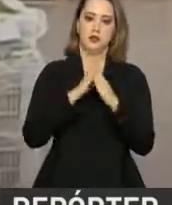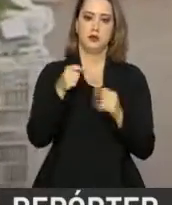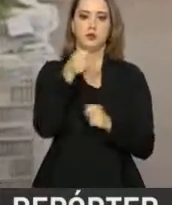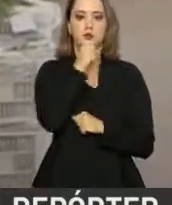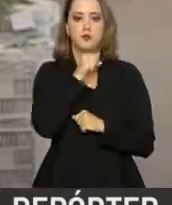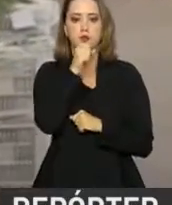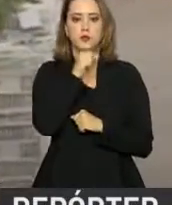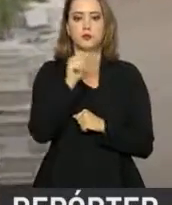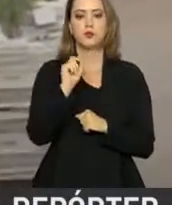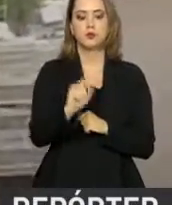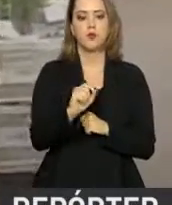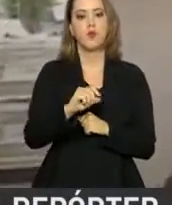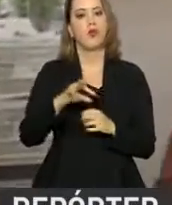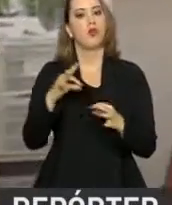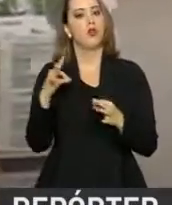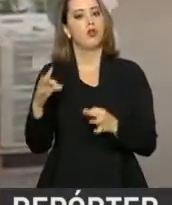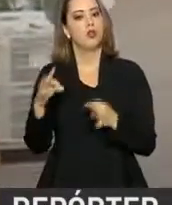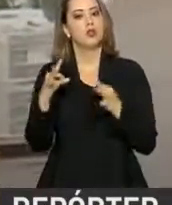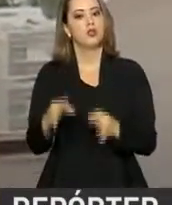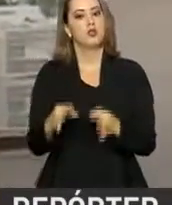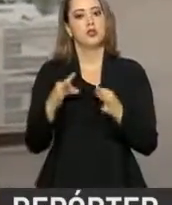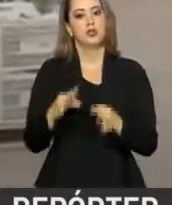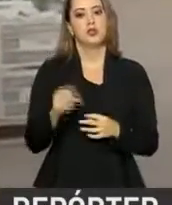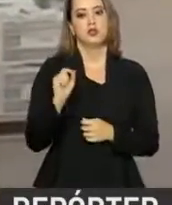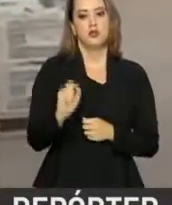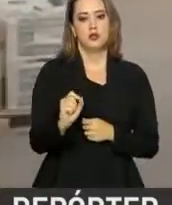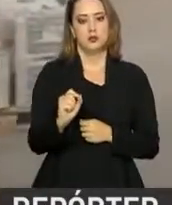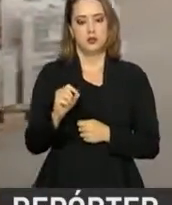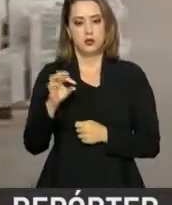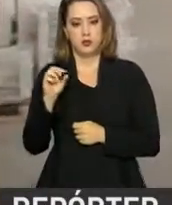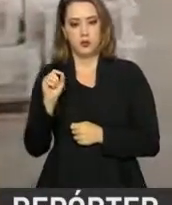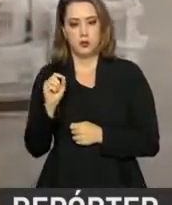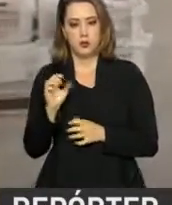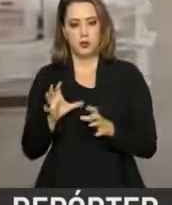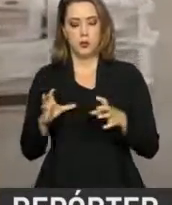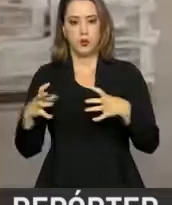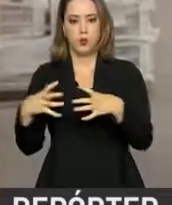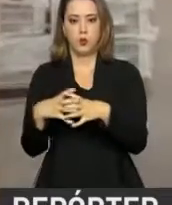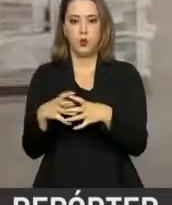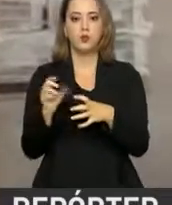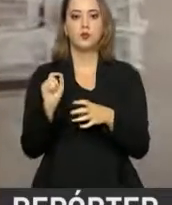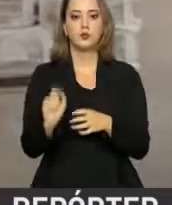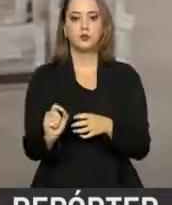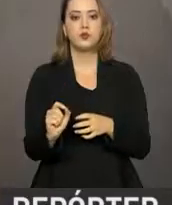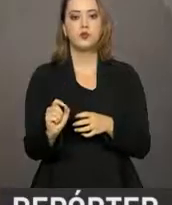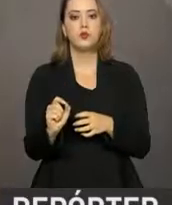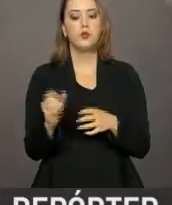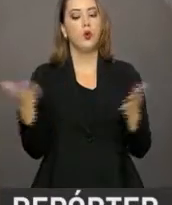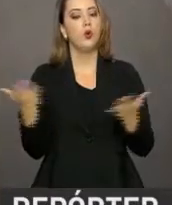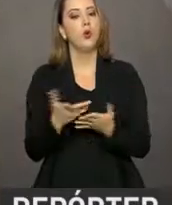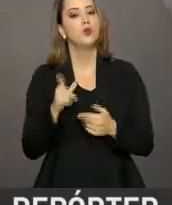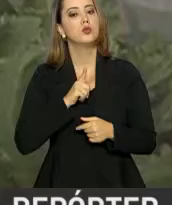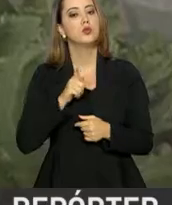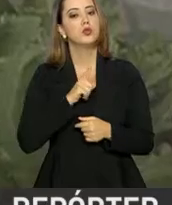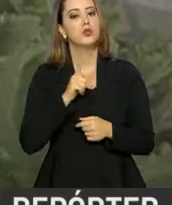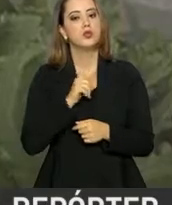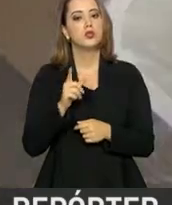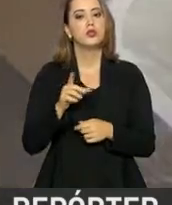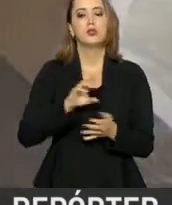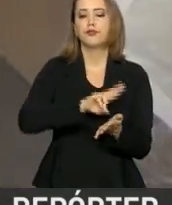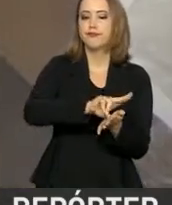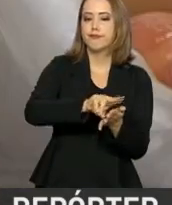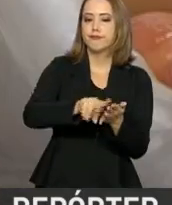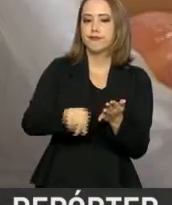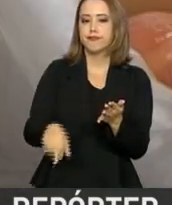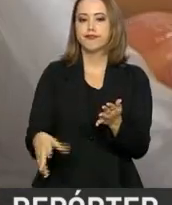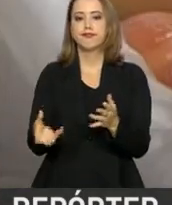12 toneladas de alimentos aqui do centro de captação e armazenagem do mesa brasil sesc hoje por exemplo tem alface mamão